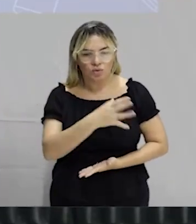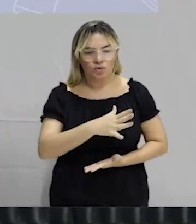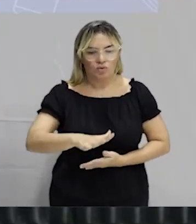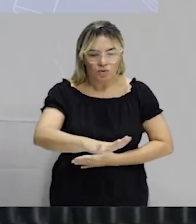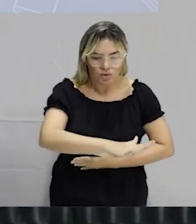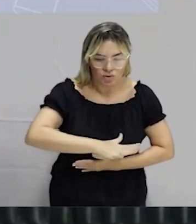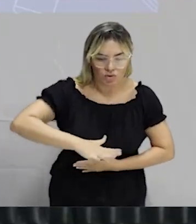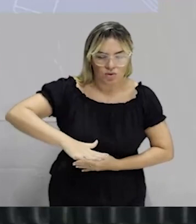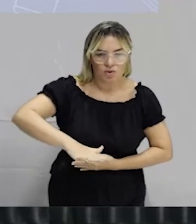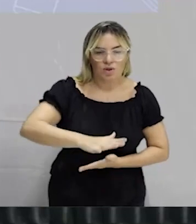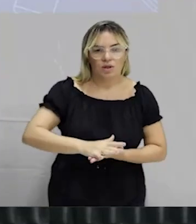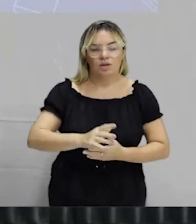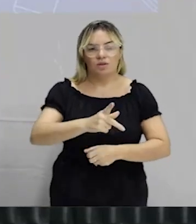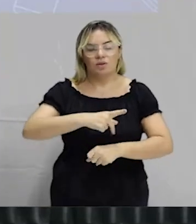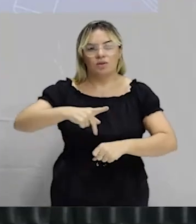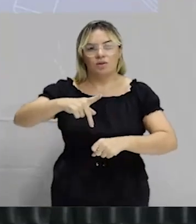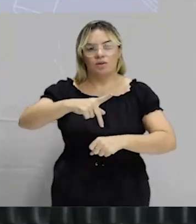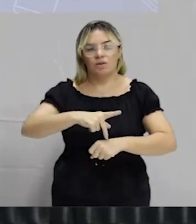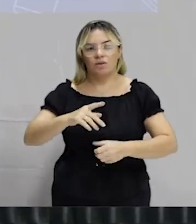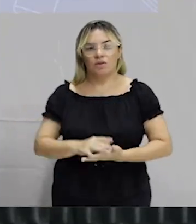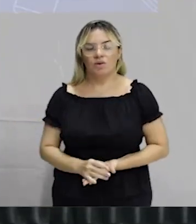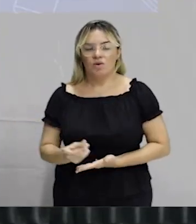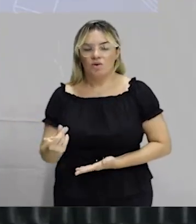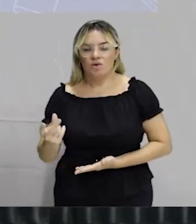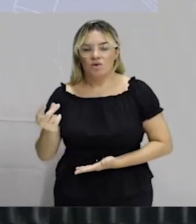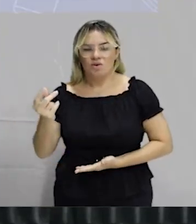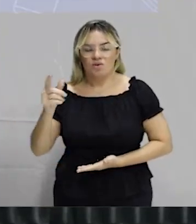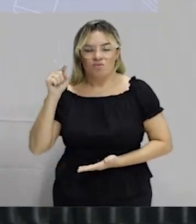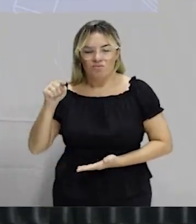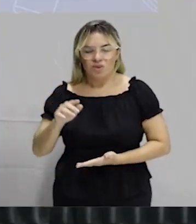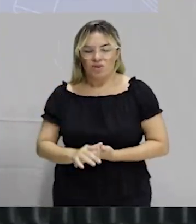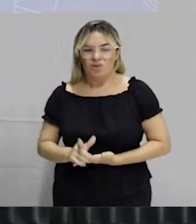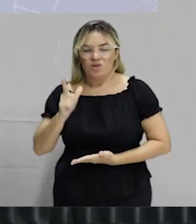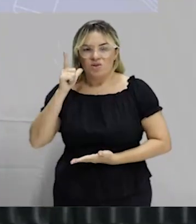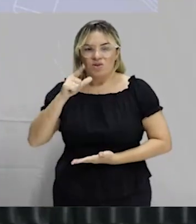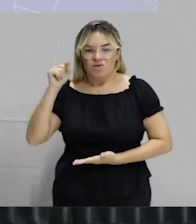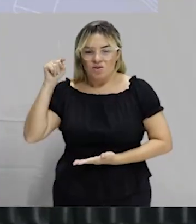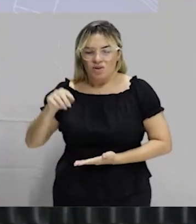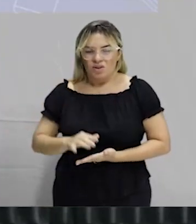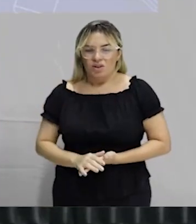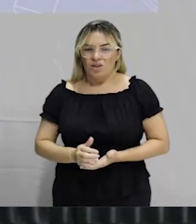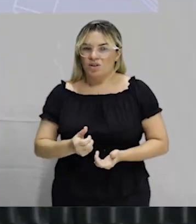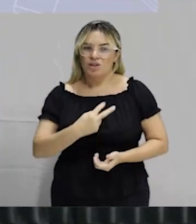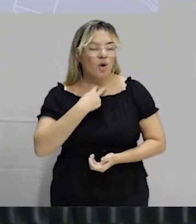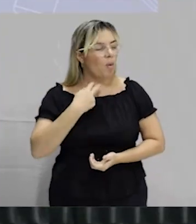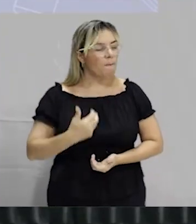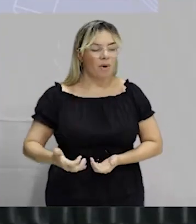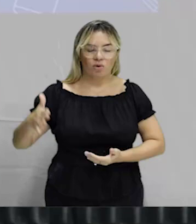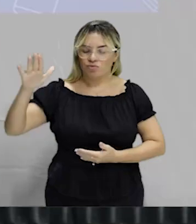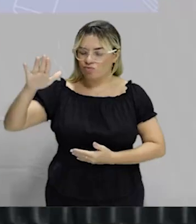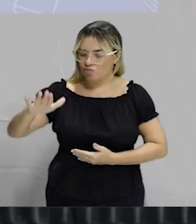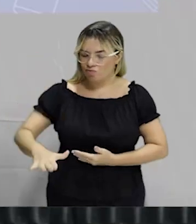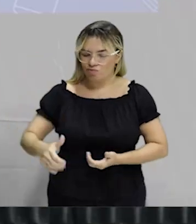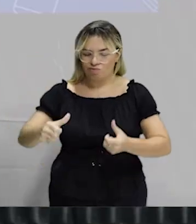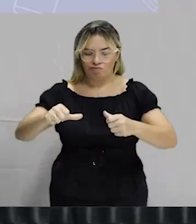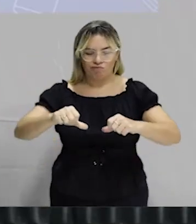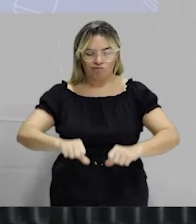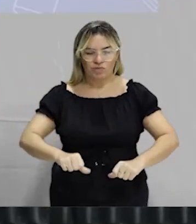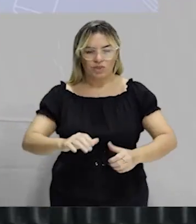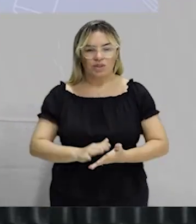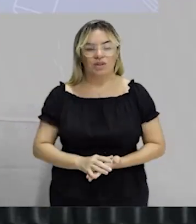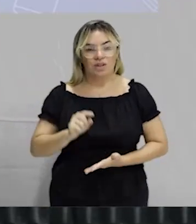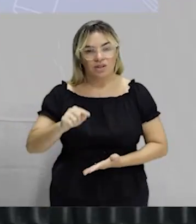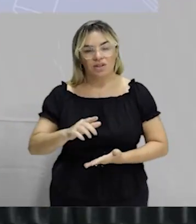Reativar, garantir que o preço não despenque e que se compre esses produtos. Tá? Beleza.